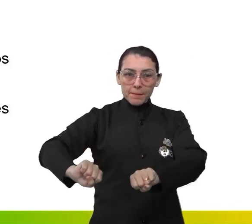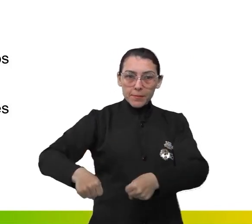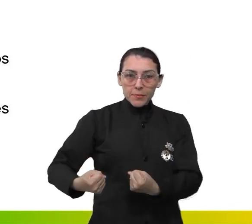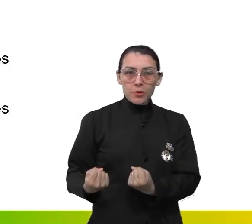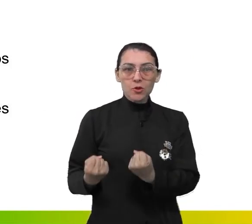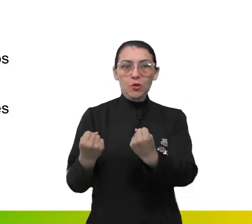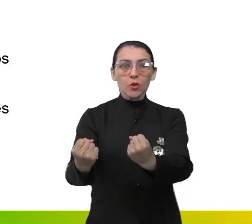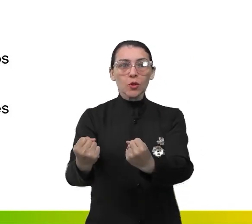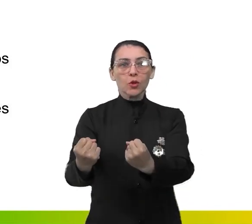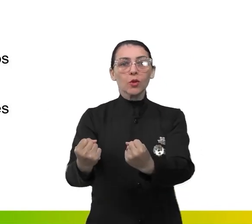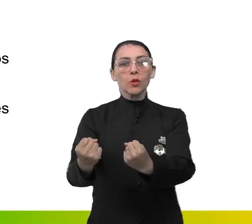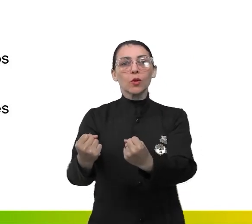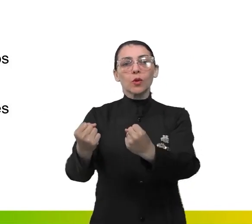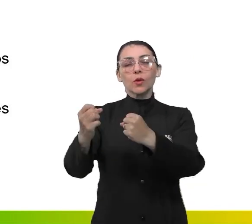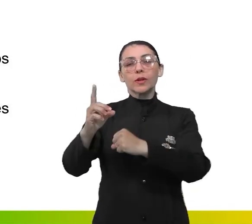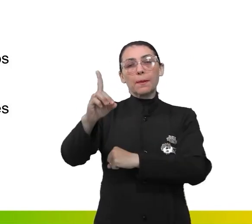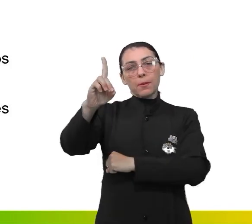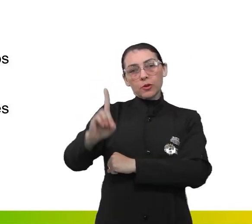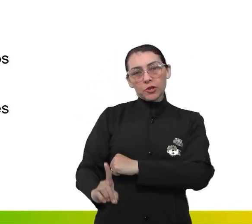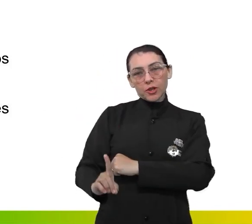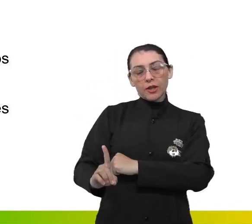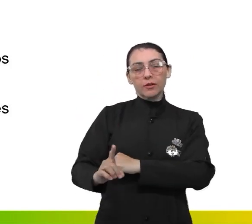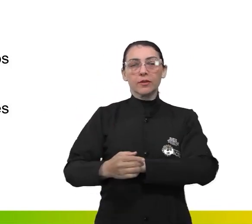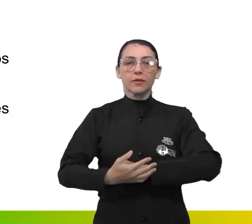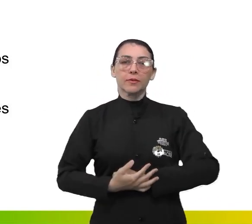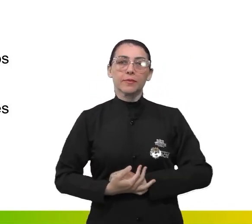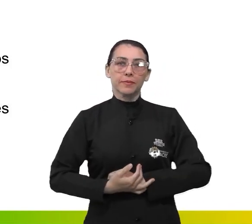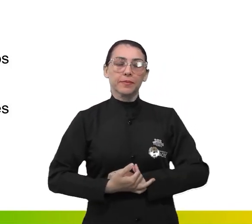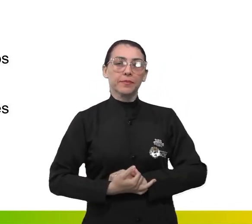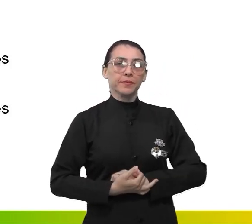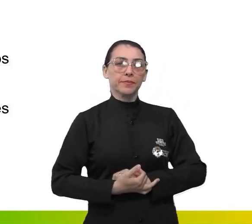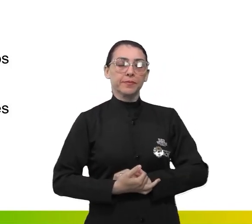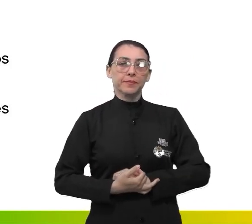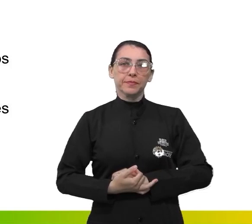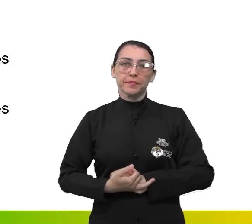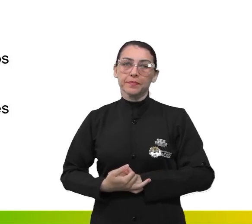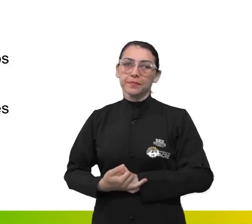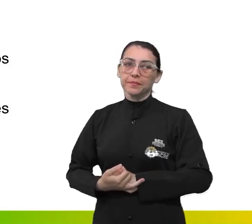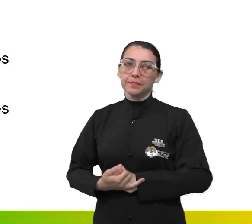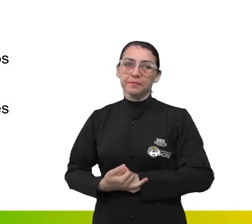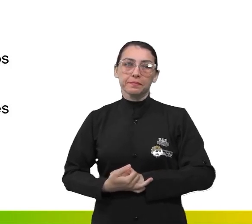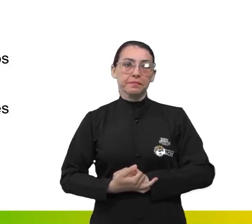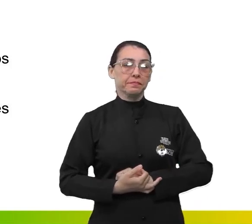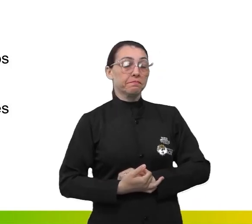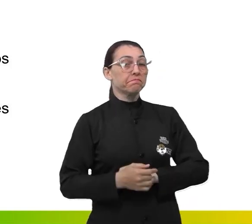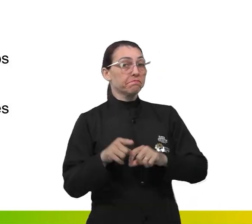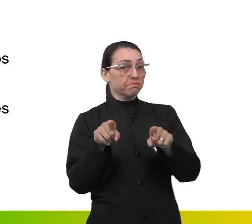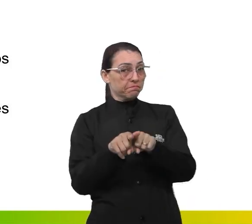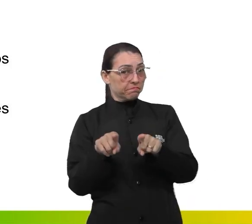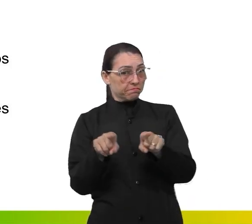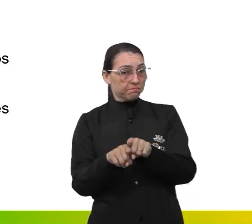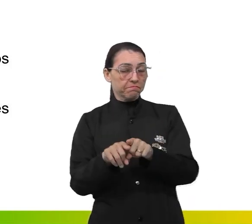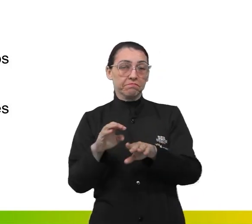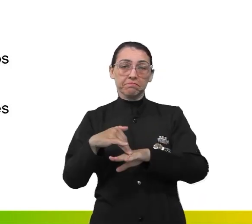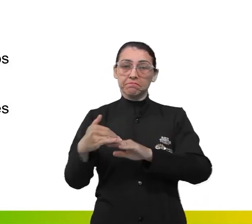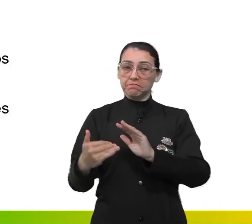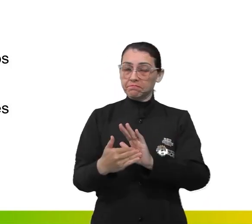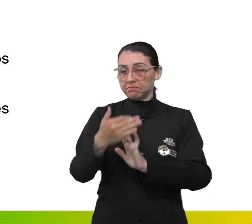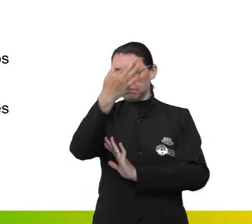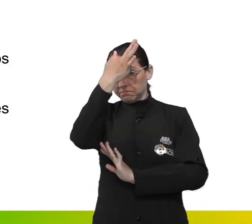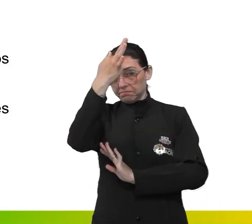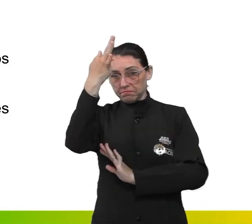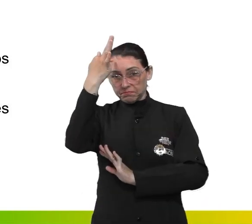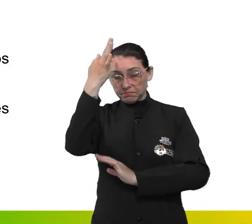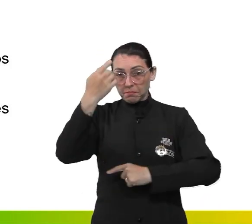de diferentes perspectivas e a luta por direitos. Essa daqui também tem tudo a ver com a